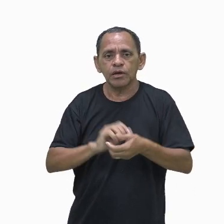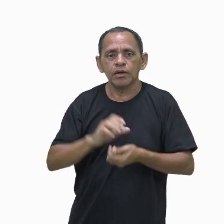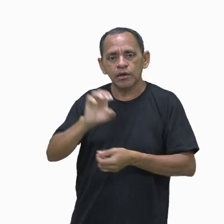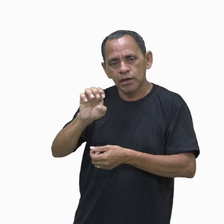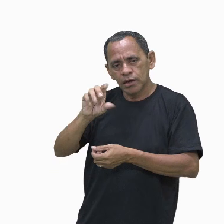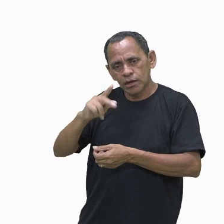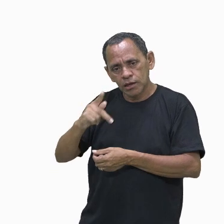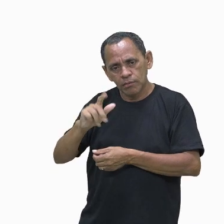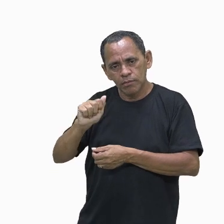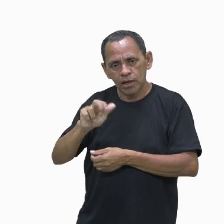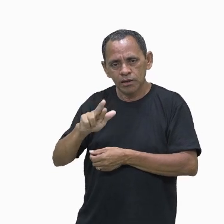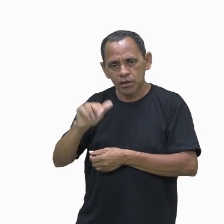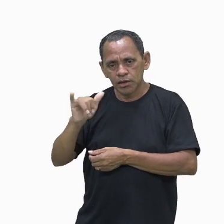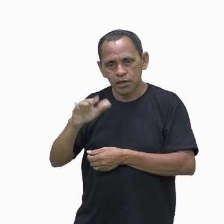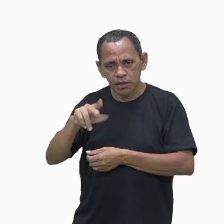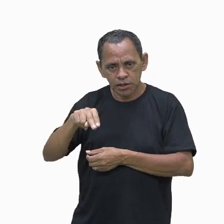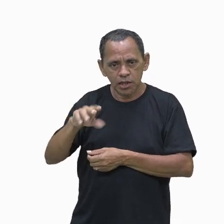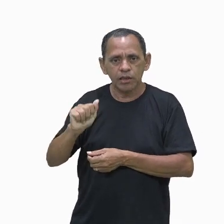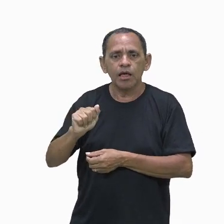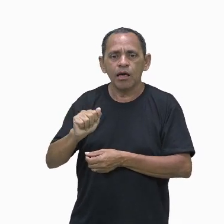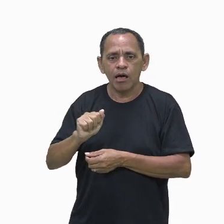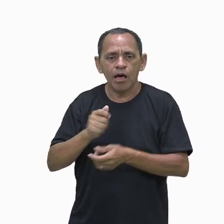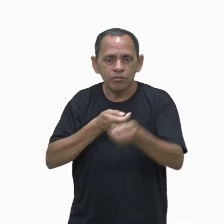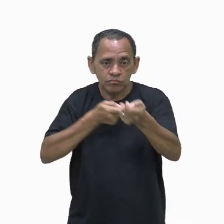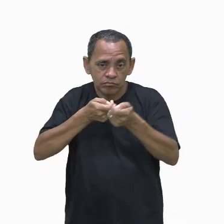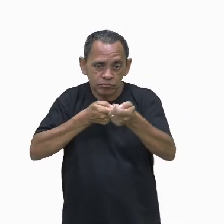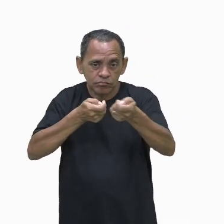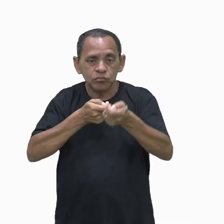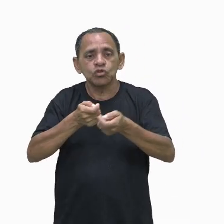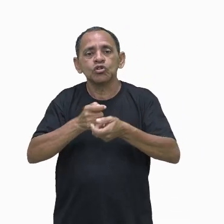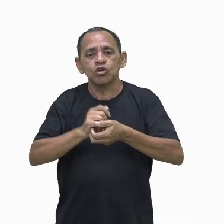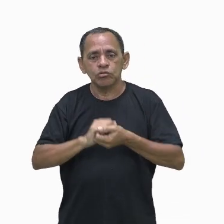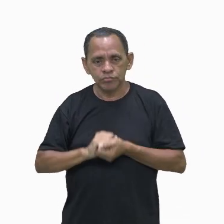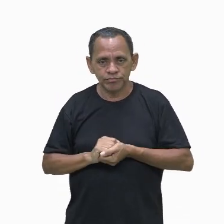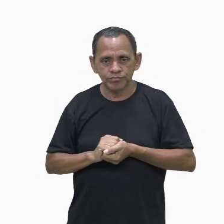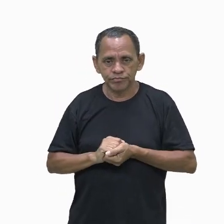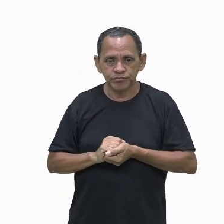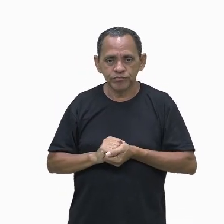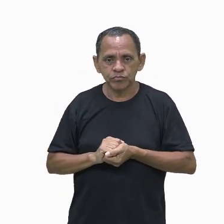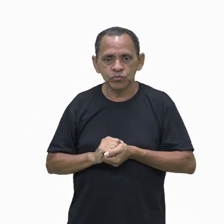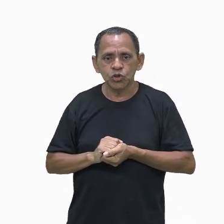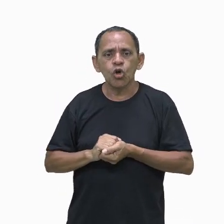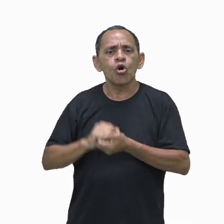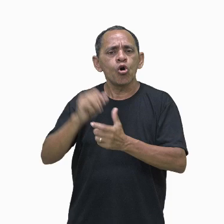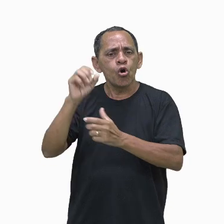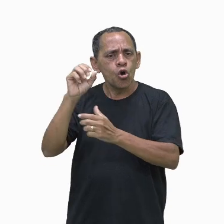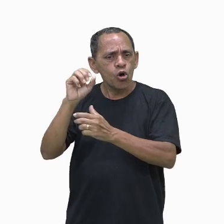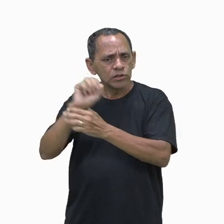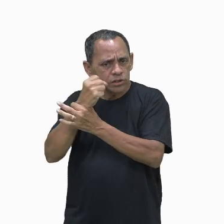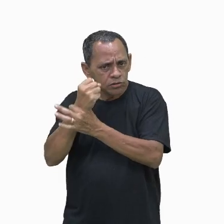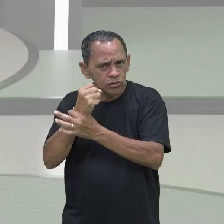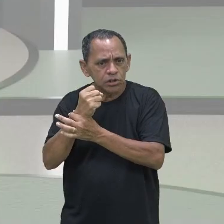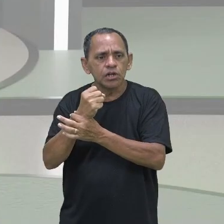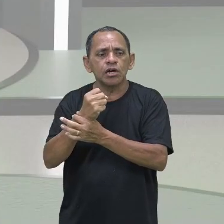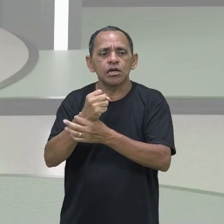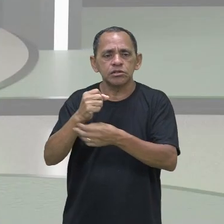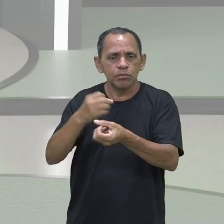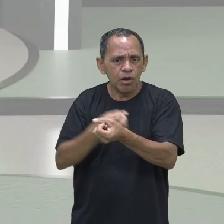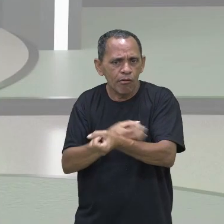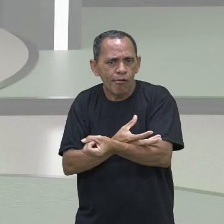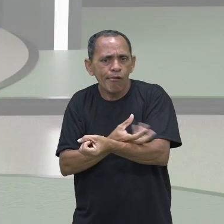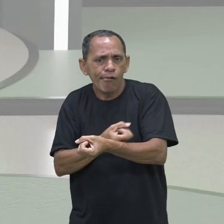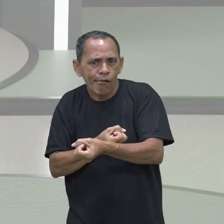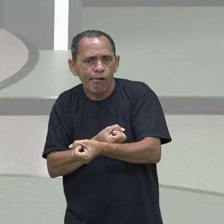carboidrato, atua na regulação da coagulação sanguínea, prevenindo a formação de coágulos indesejados.